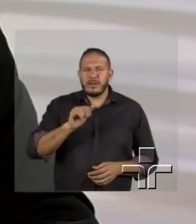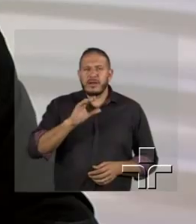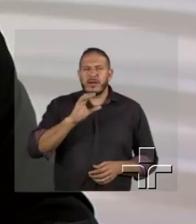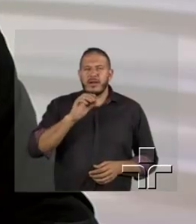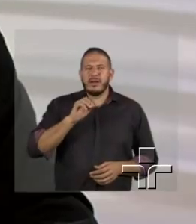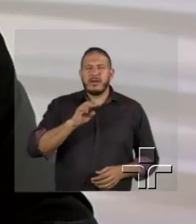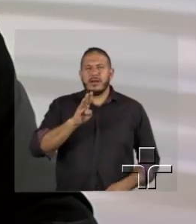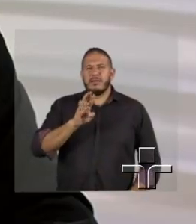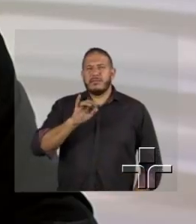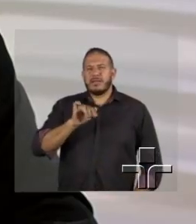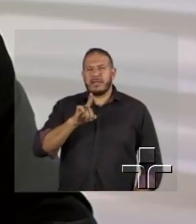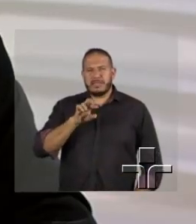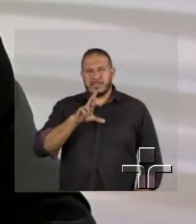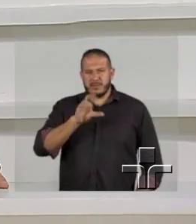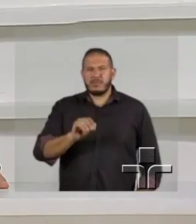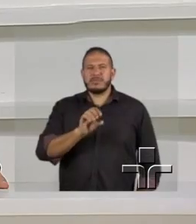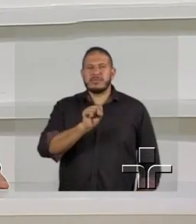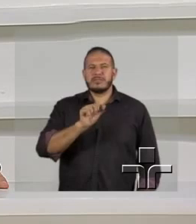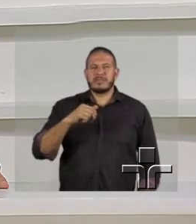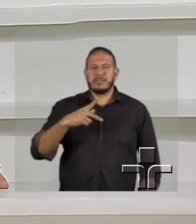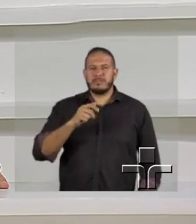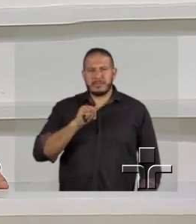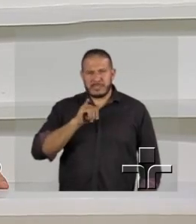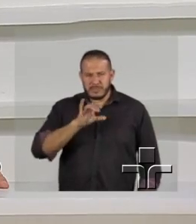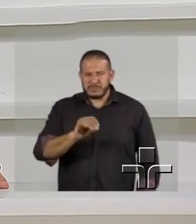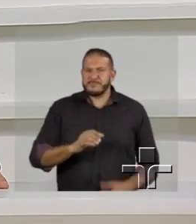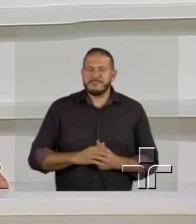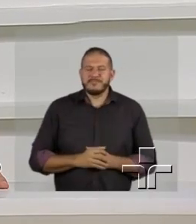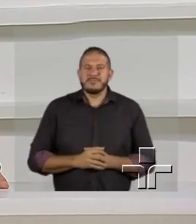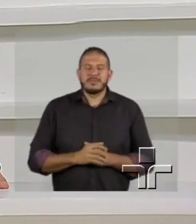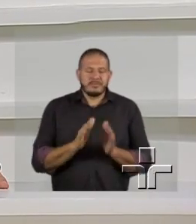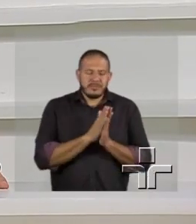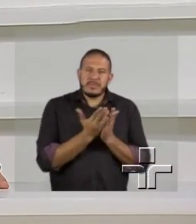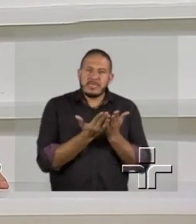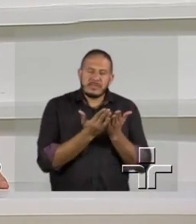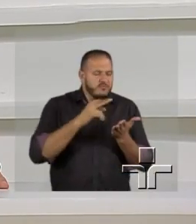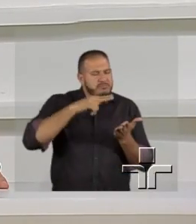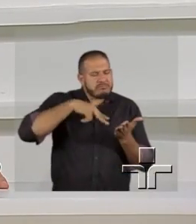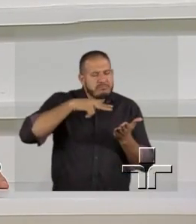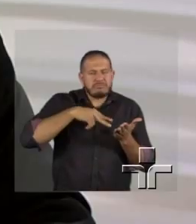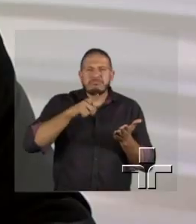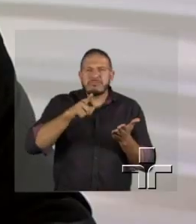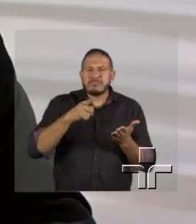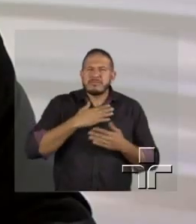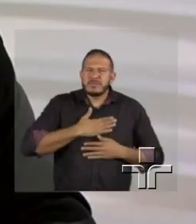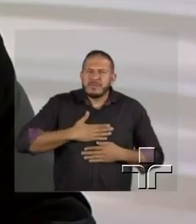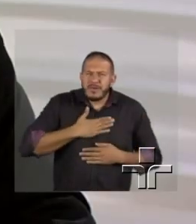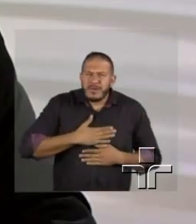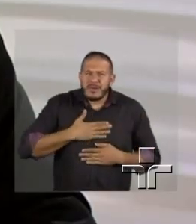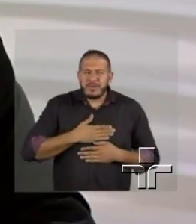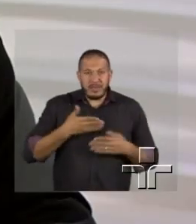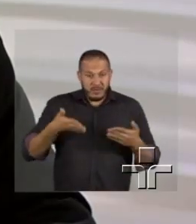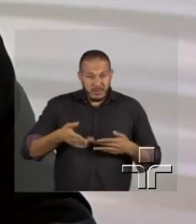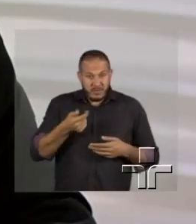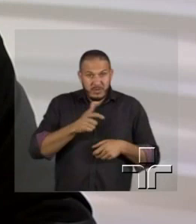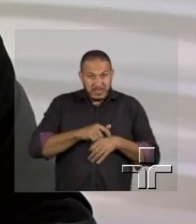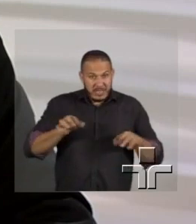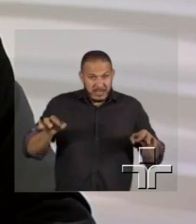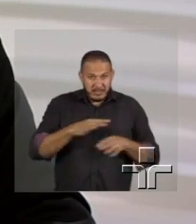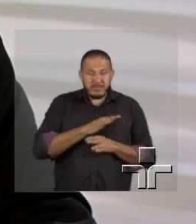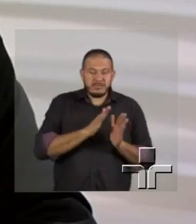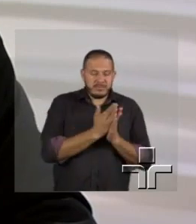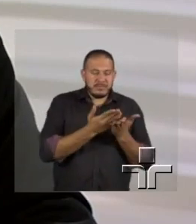né? Esse é um erro operacional, onde a decisão ali não é política. Ali eu não sei qual era o nível que estava ali, se era tenente, se era sargento. Esse que era o